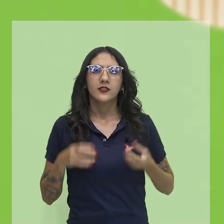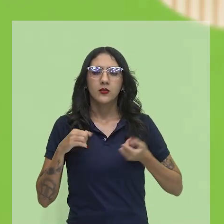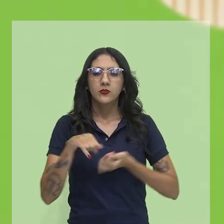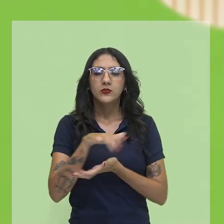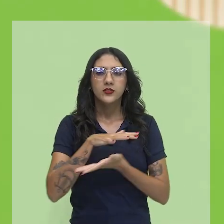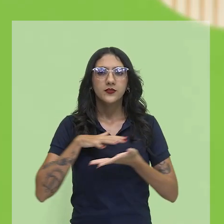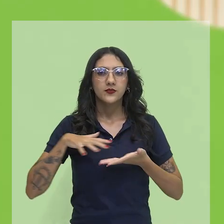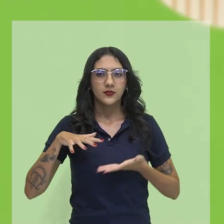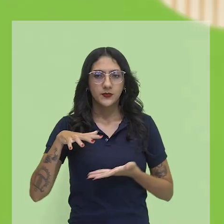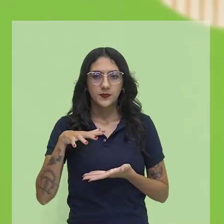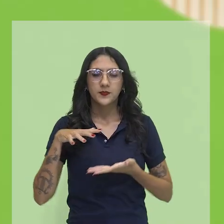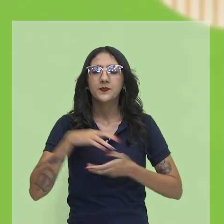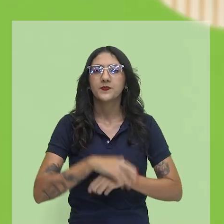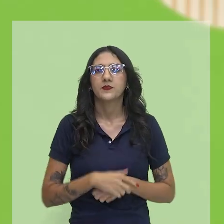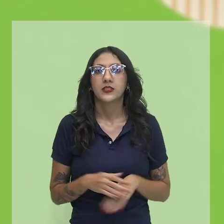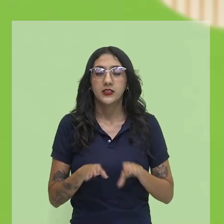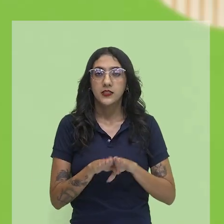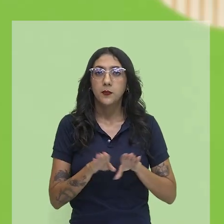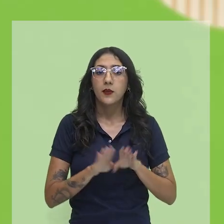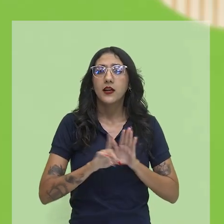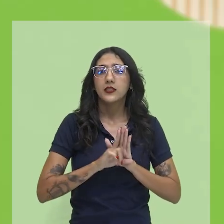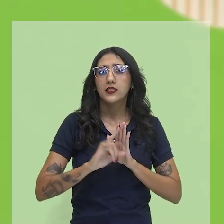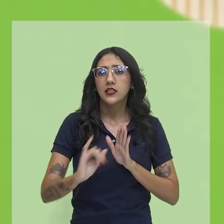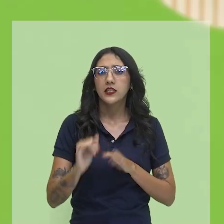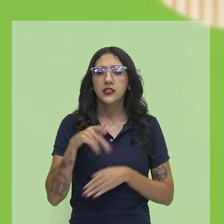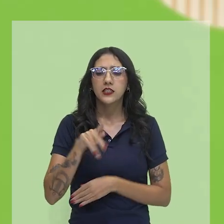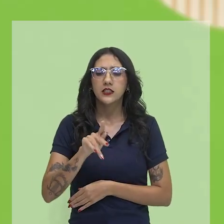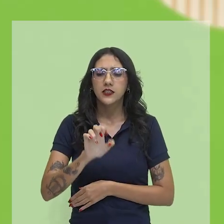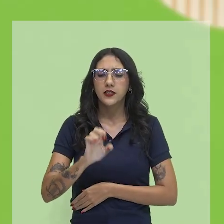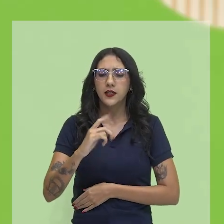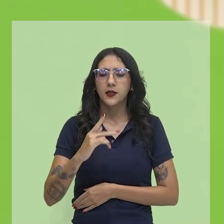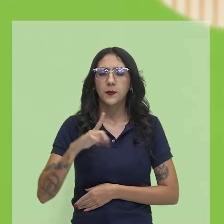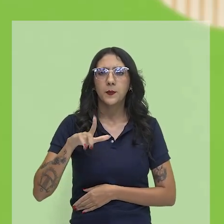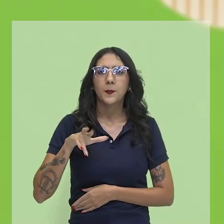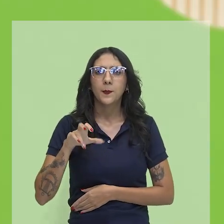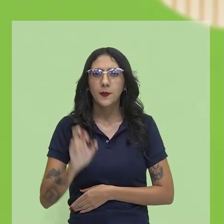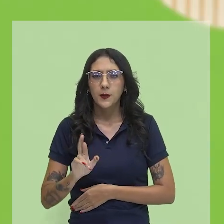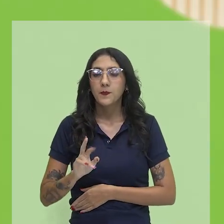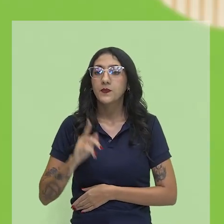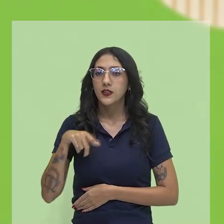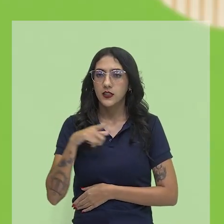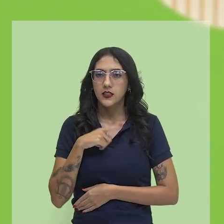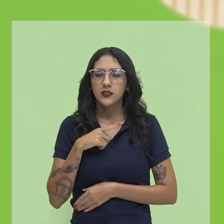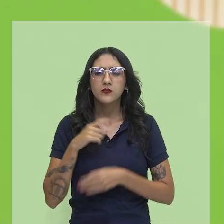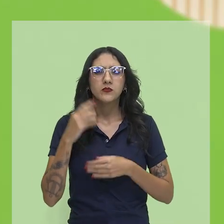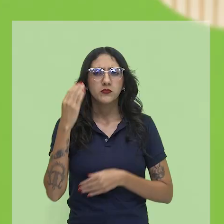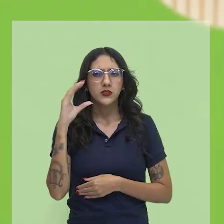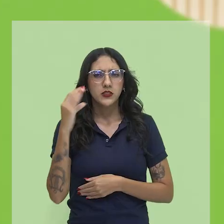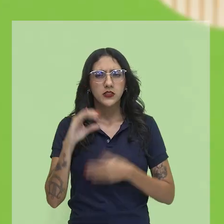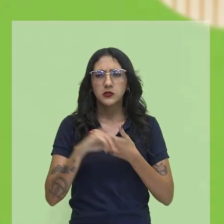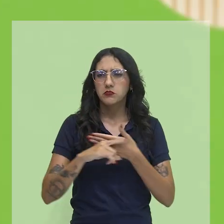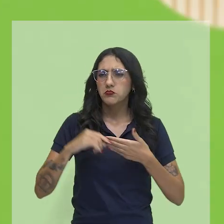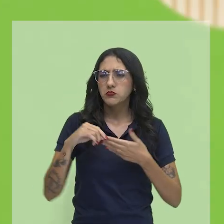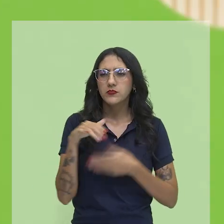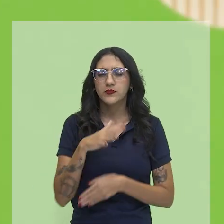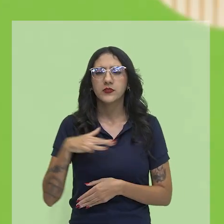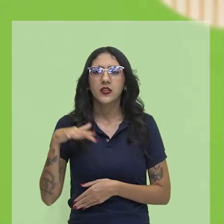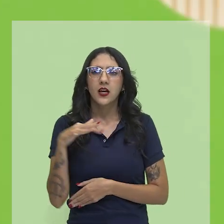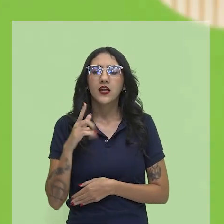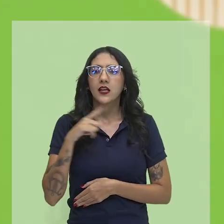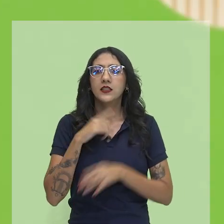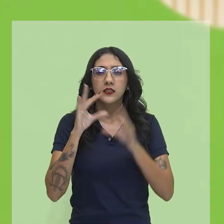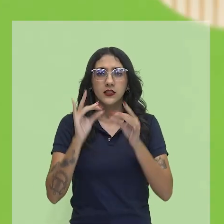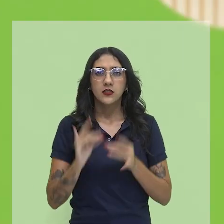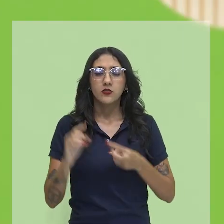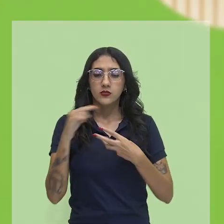universo e as leis de Kepler, né? Kepler, um cientista extremamente importante que definiu aí